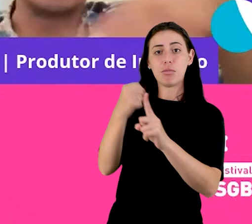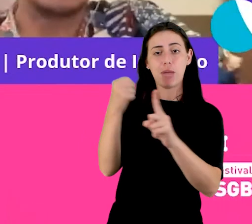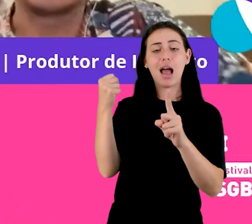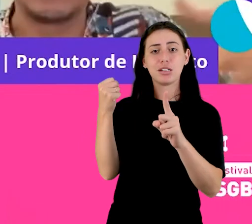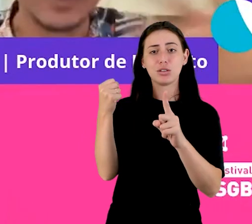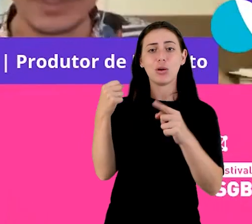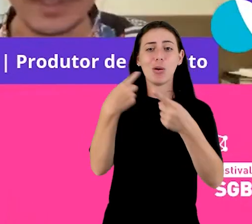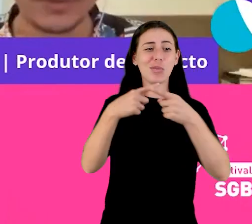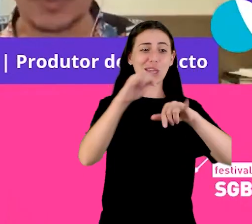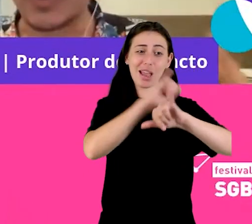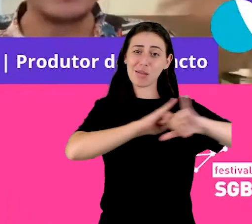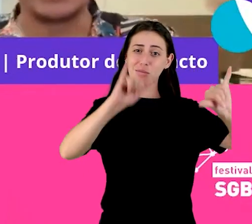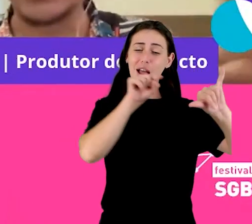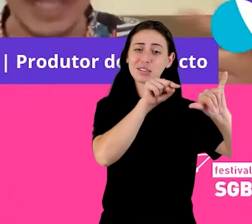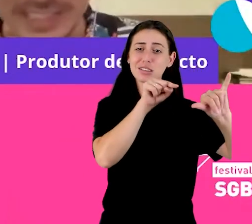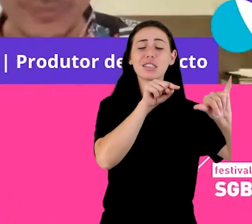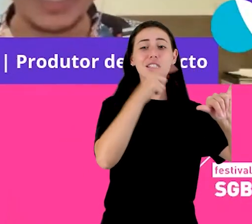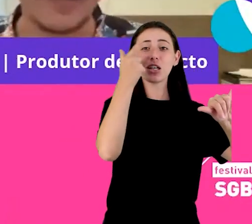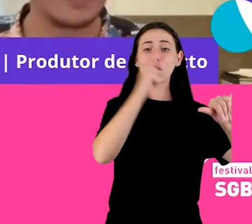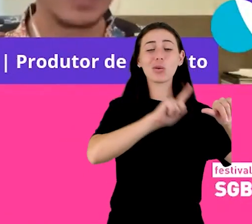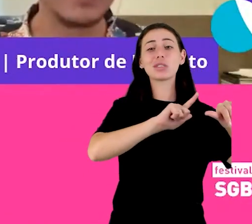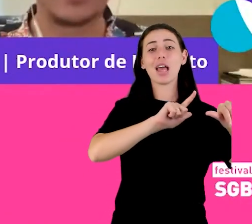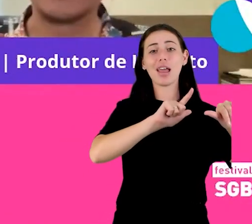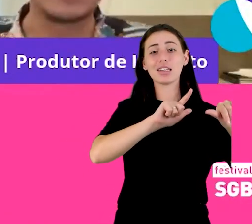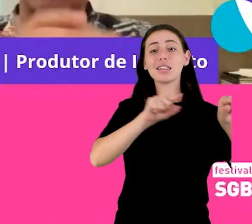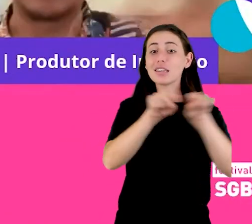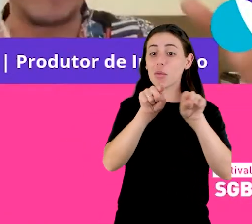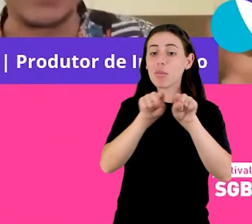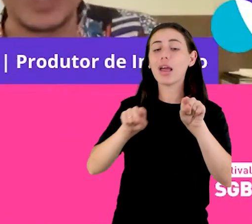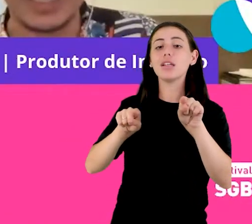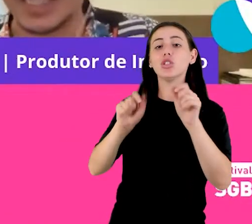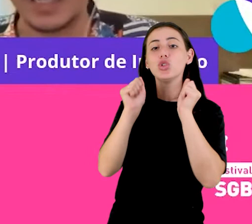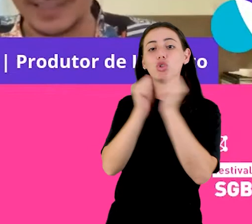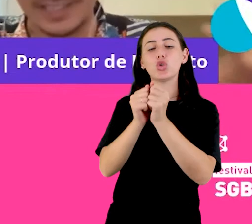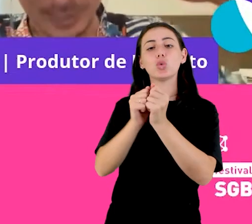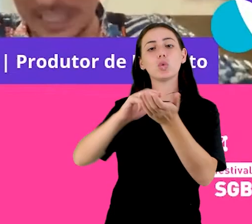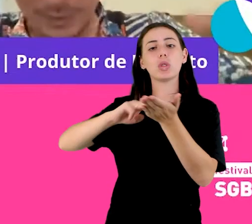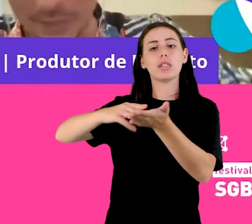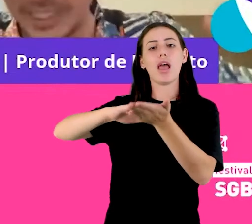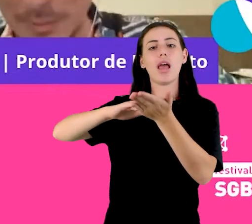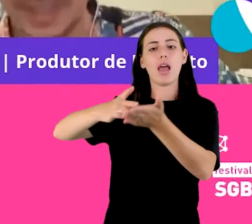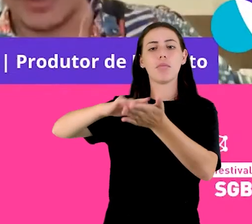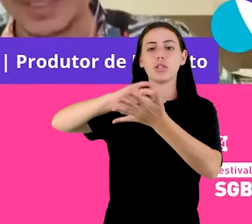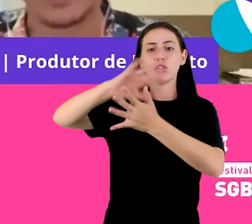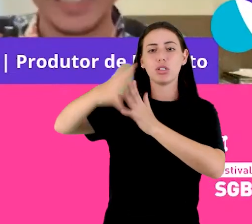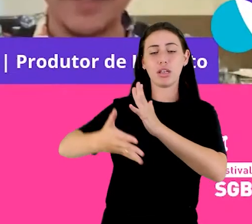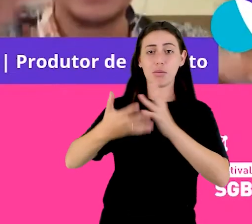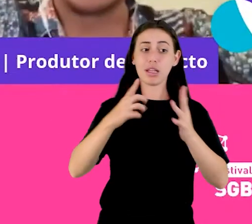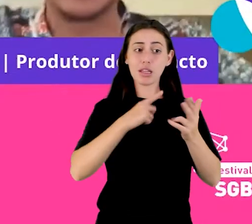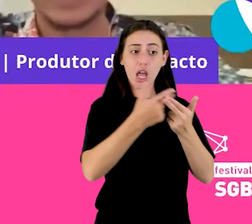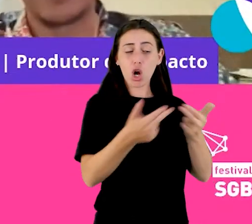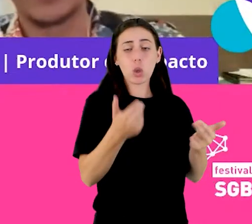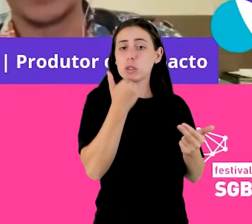dar uma explicação sobre o que seria o que a gente está falando, ou fazer uma parte, não sei, a gente está acontecendo neste momento isso.